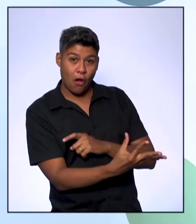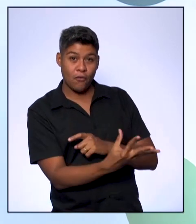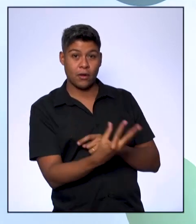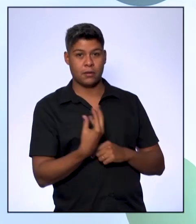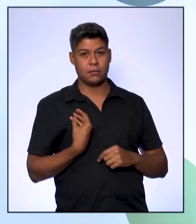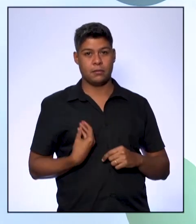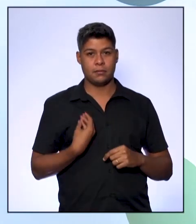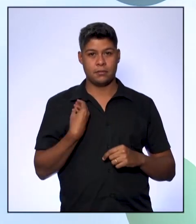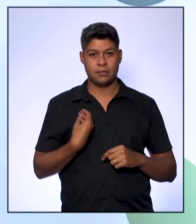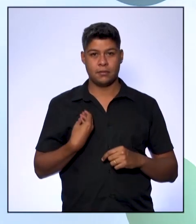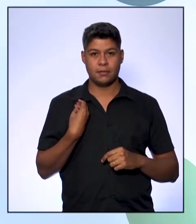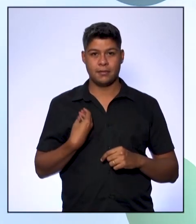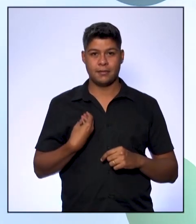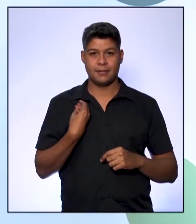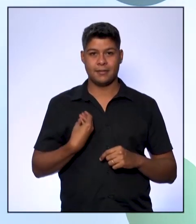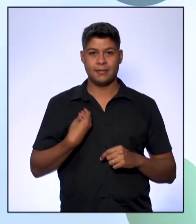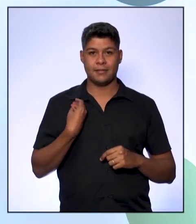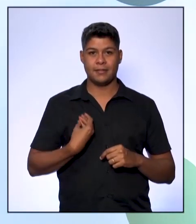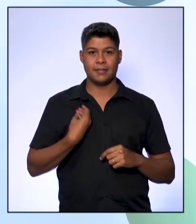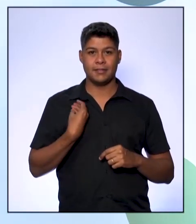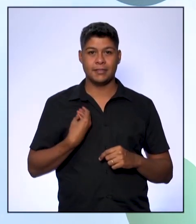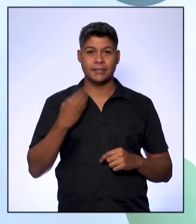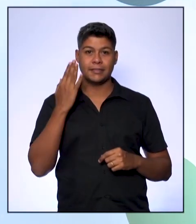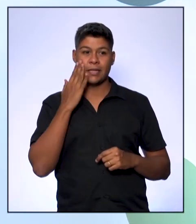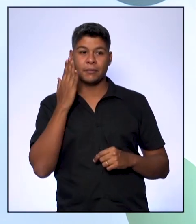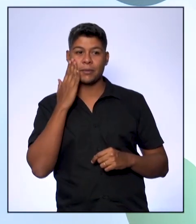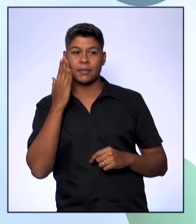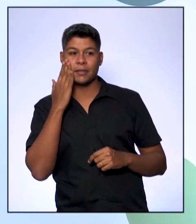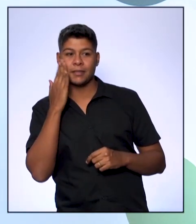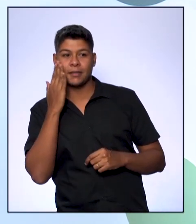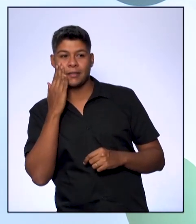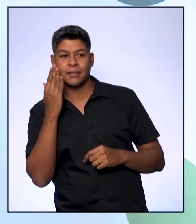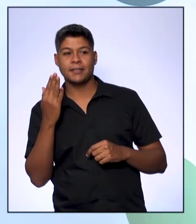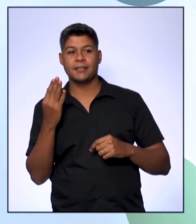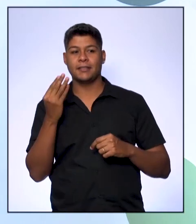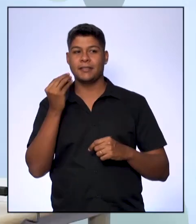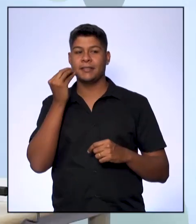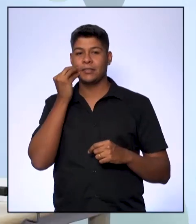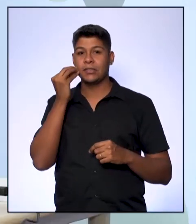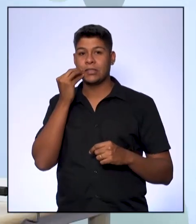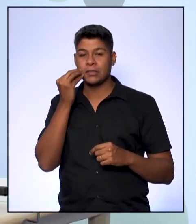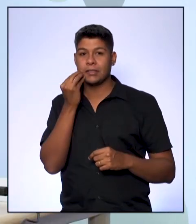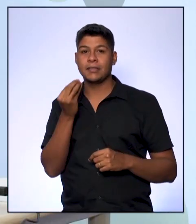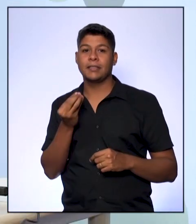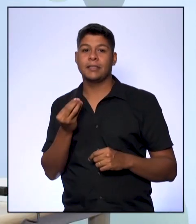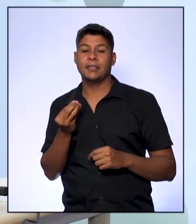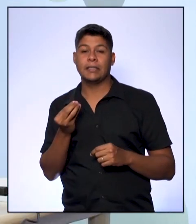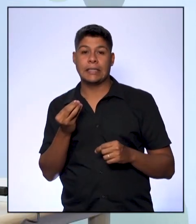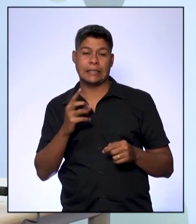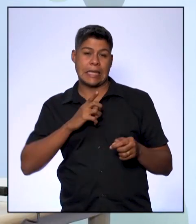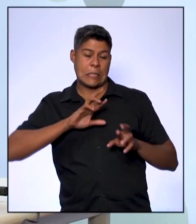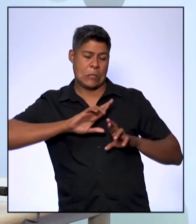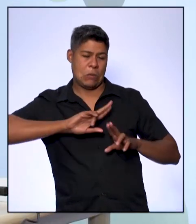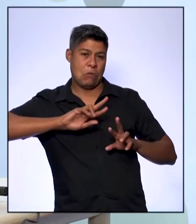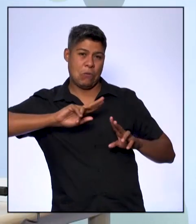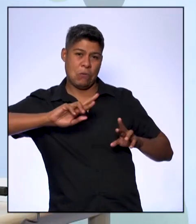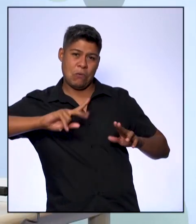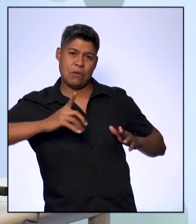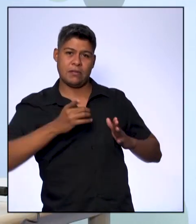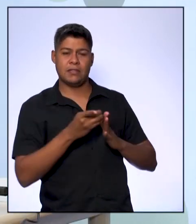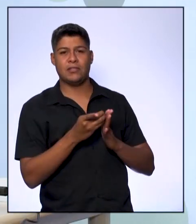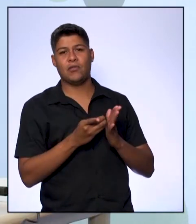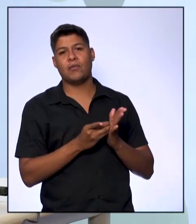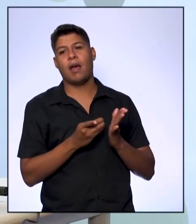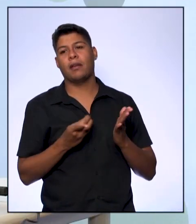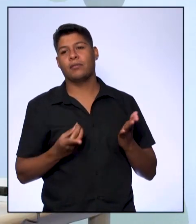que surge na humanidade uma palavra só porque tá se você tá na cadeira então maior imagina o tamanho que seja dicionário ser